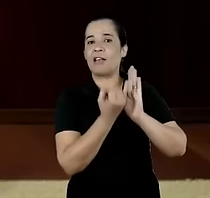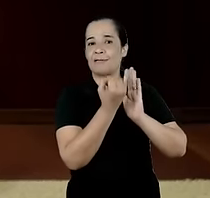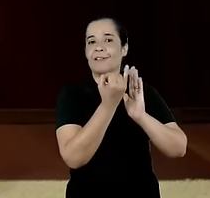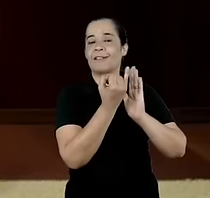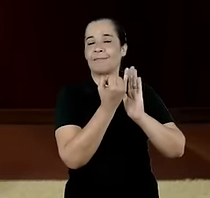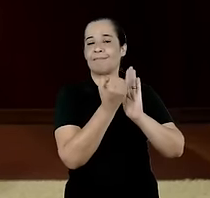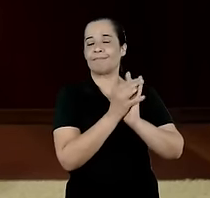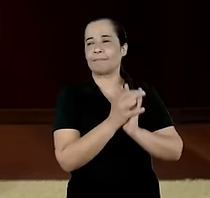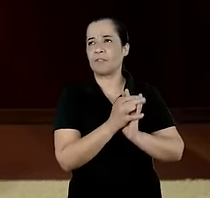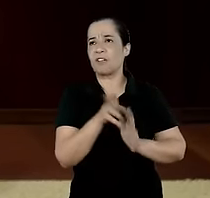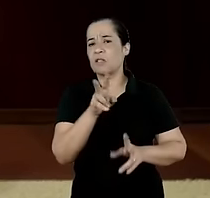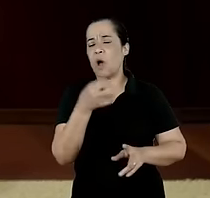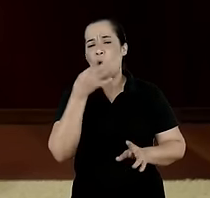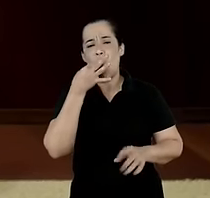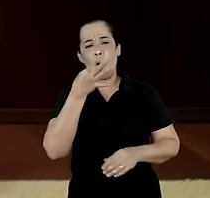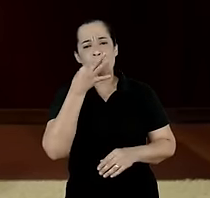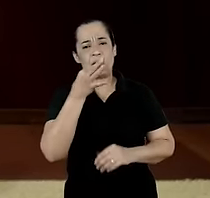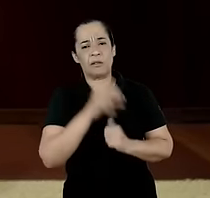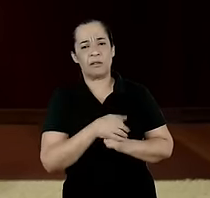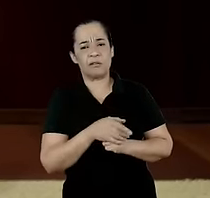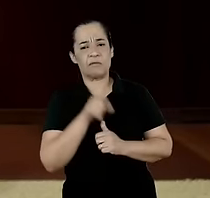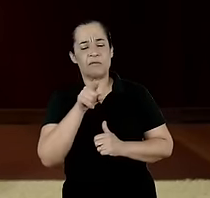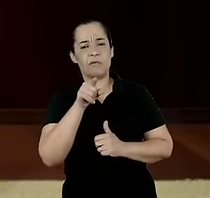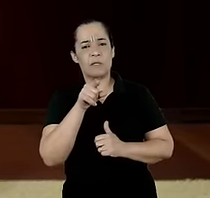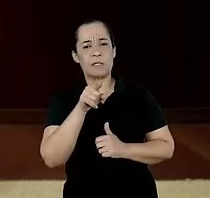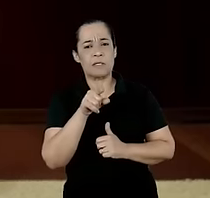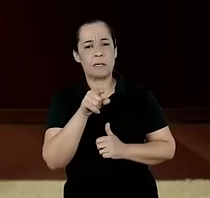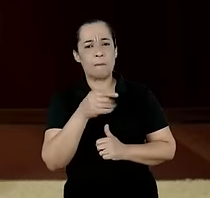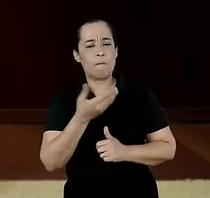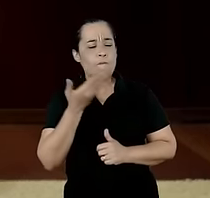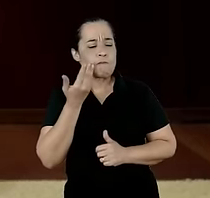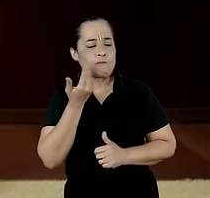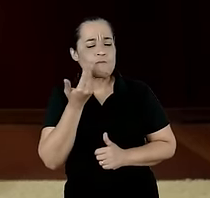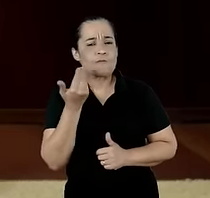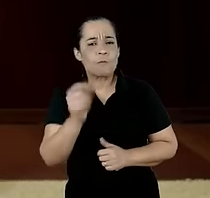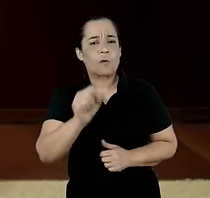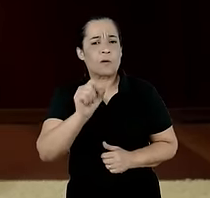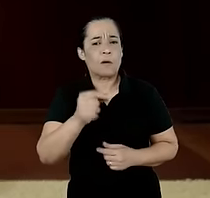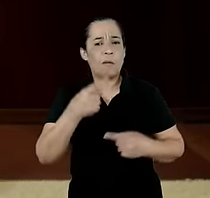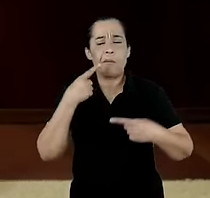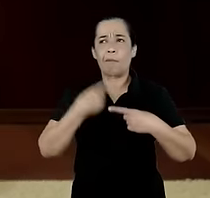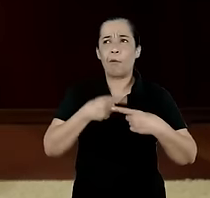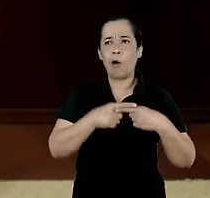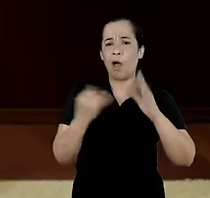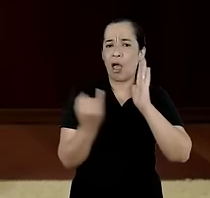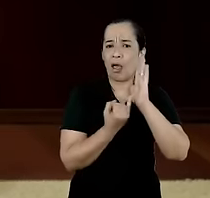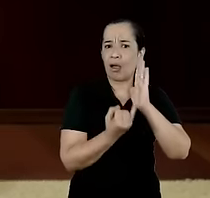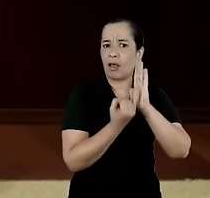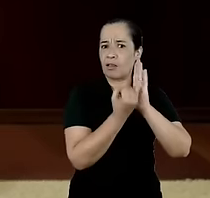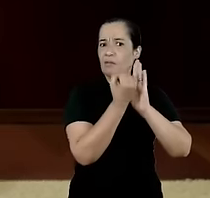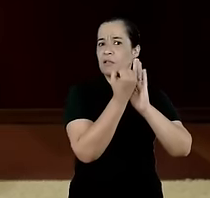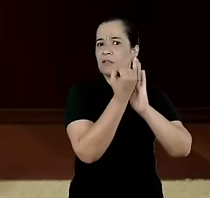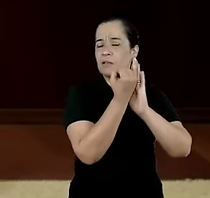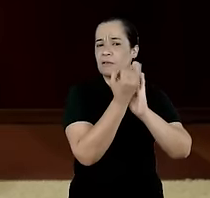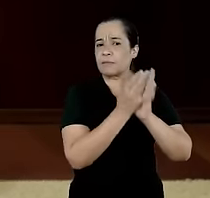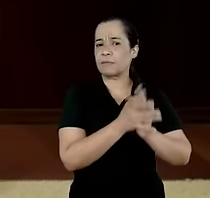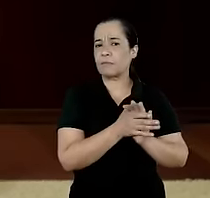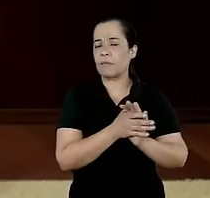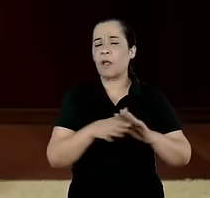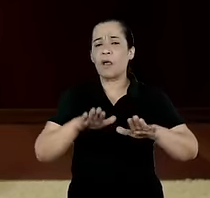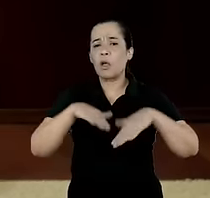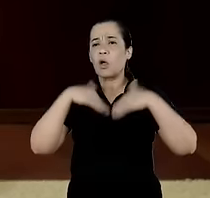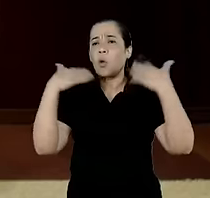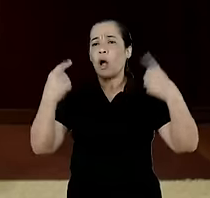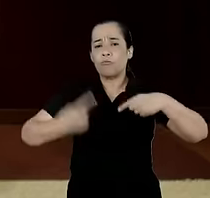que você pode lá tirar de de interessante né sobre porque a inflação chegou onde chegou né e quais são os desafios para